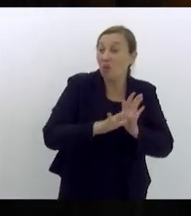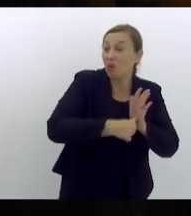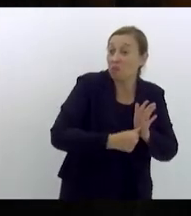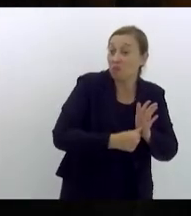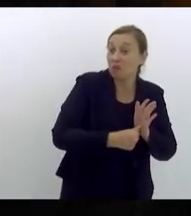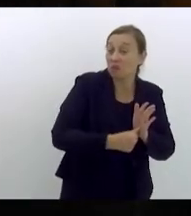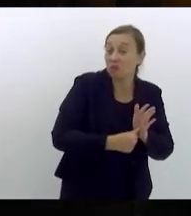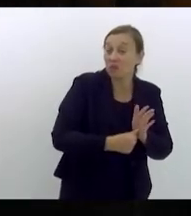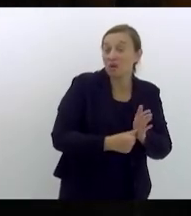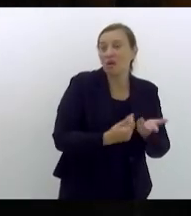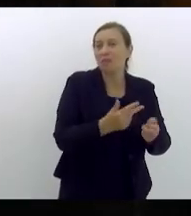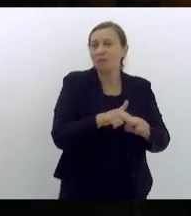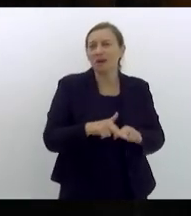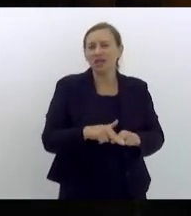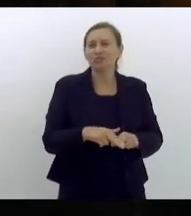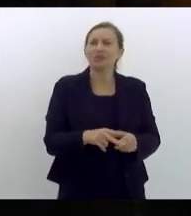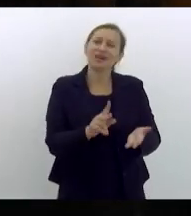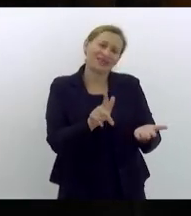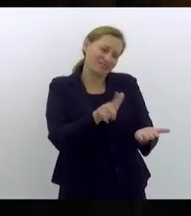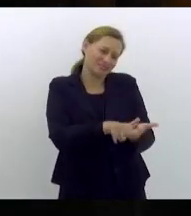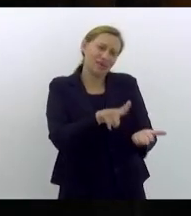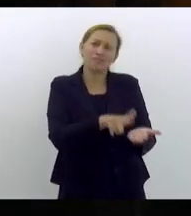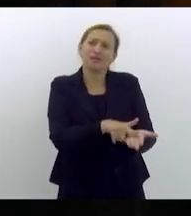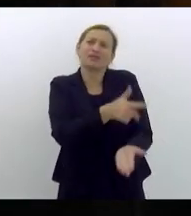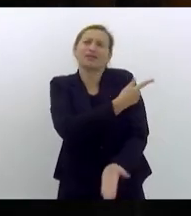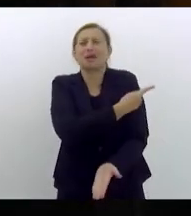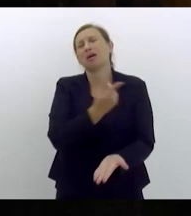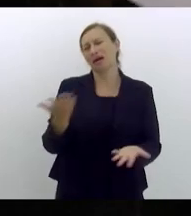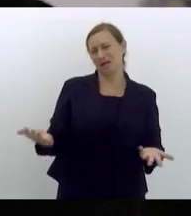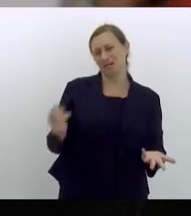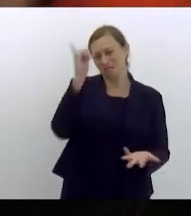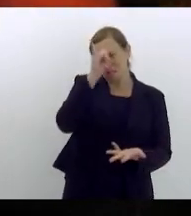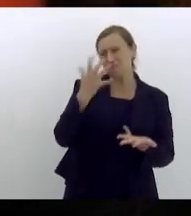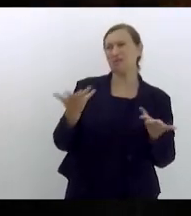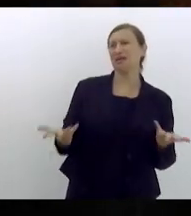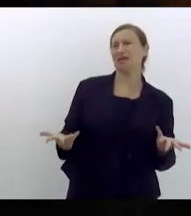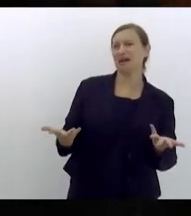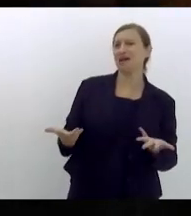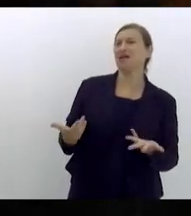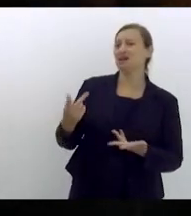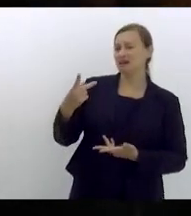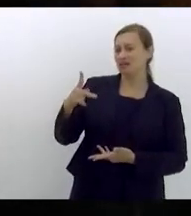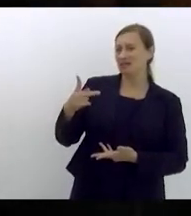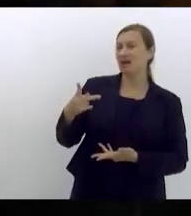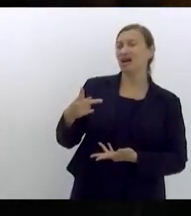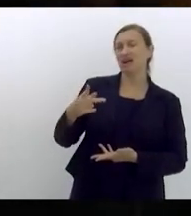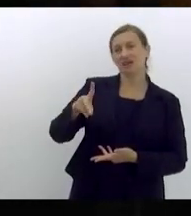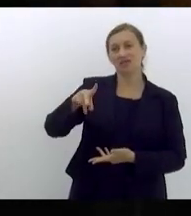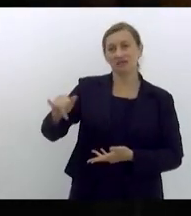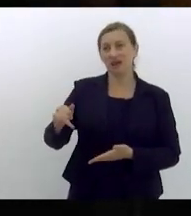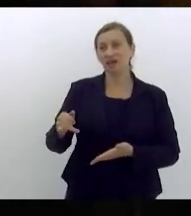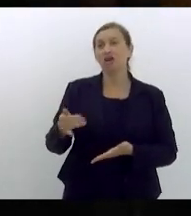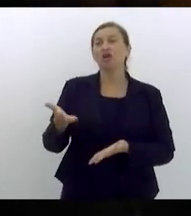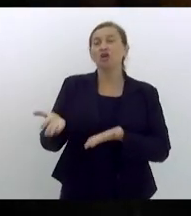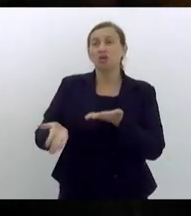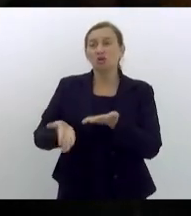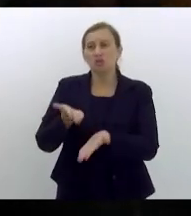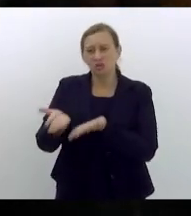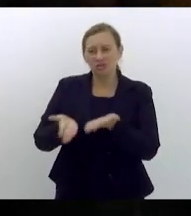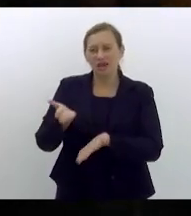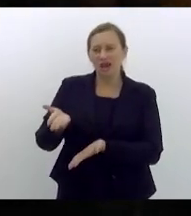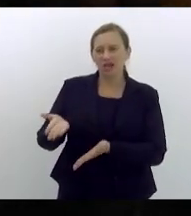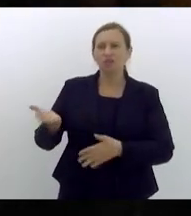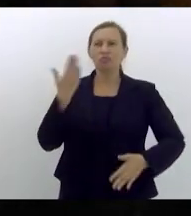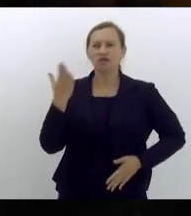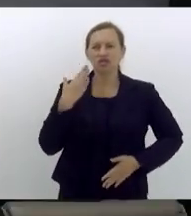por causa de caderneta de vacinação me poupe me poupe vai cuidar do bandido de estimação de vocês Muito